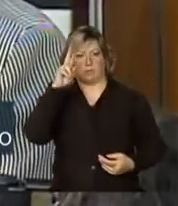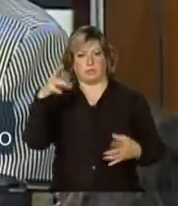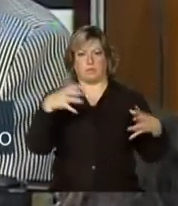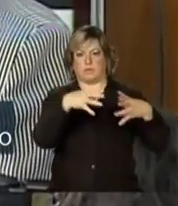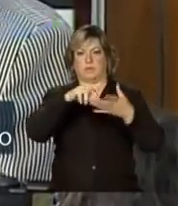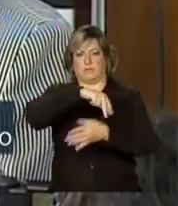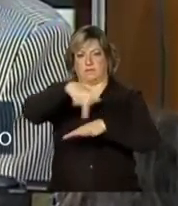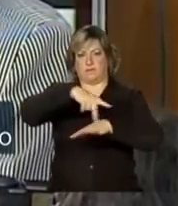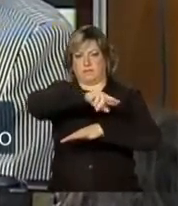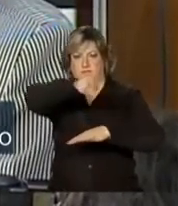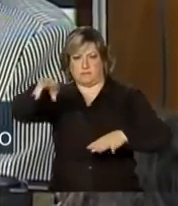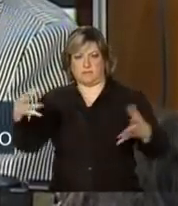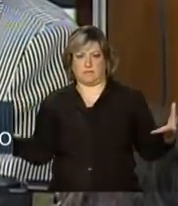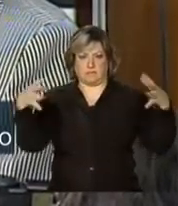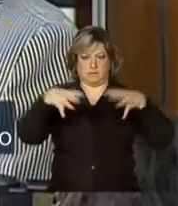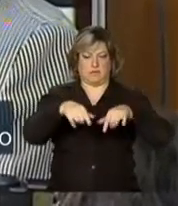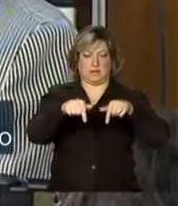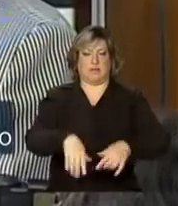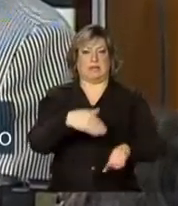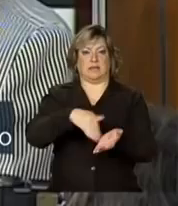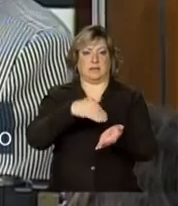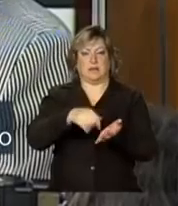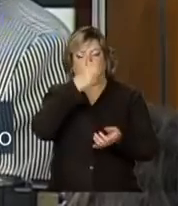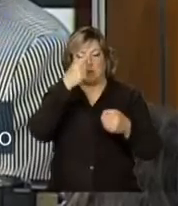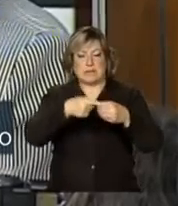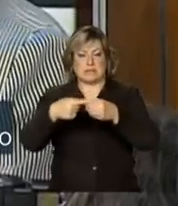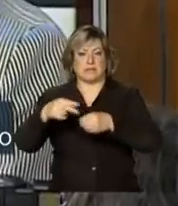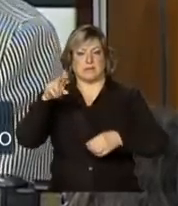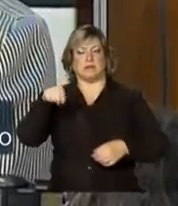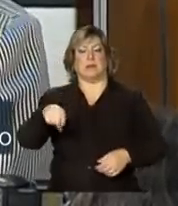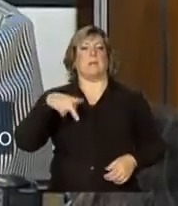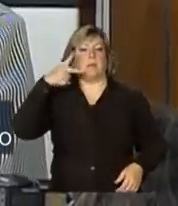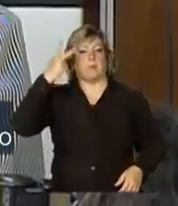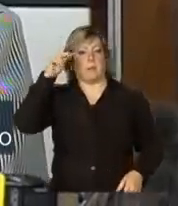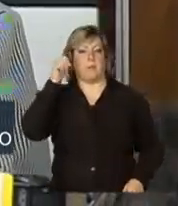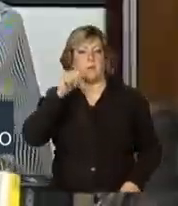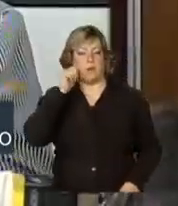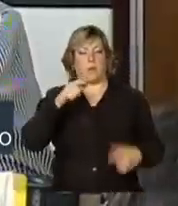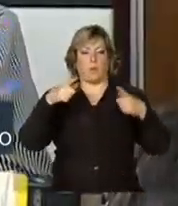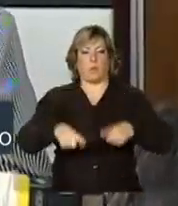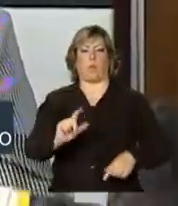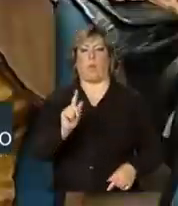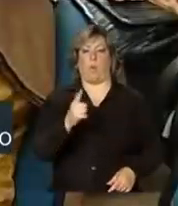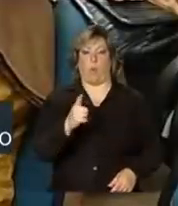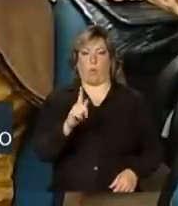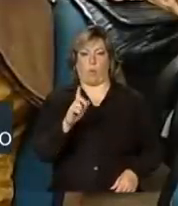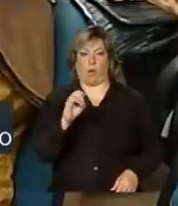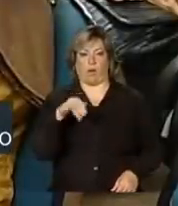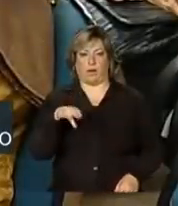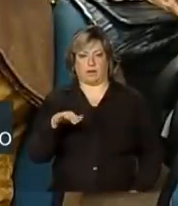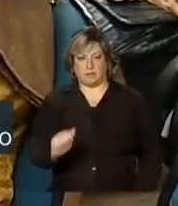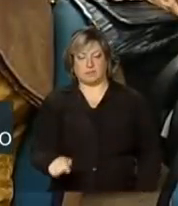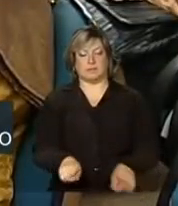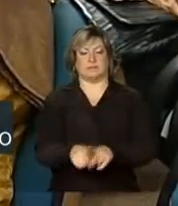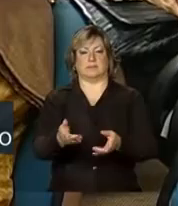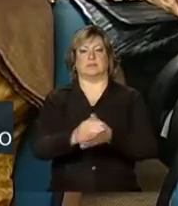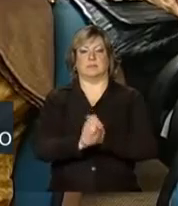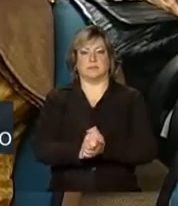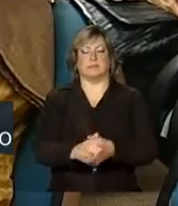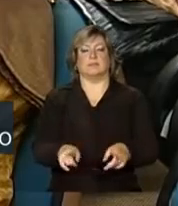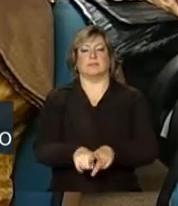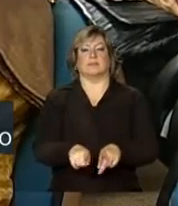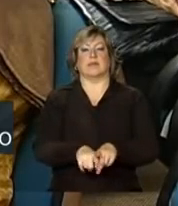a Simone Costa, representante da Secretaria Municipal de Política para as Mulheres de Goiânia, a secretária executiva da